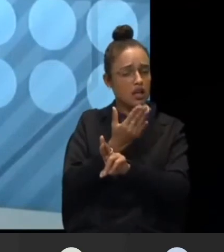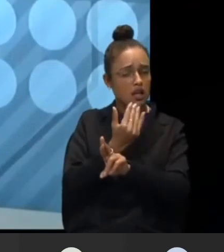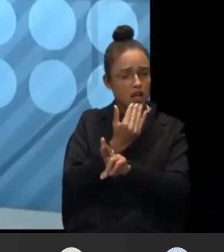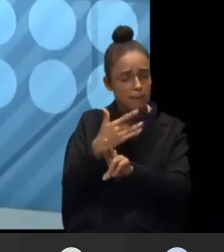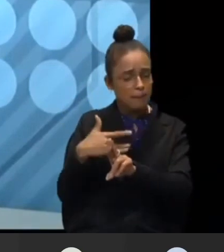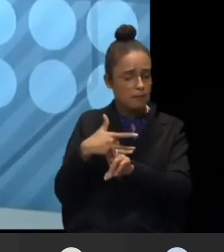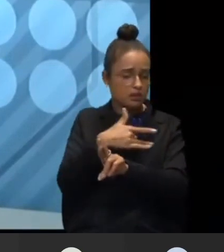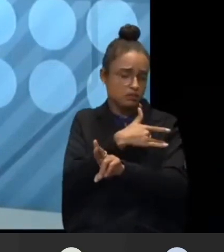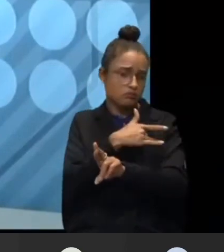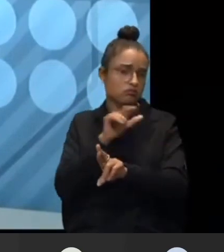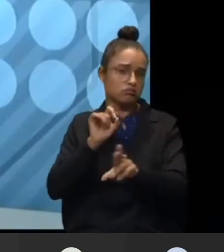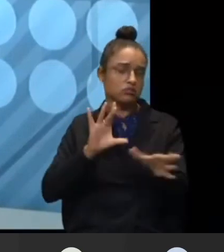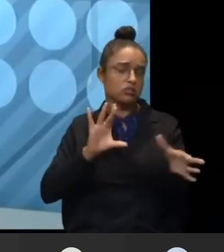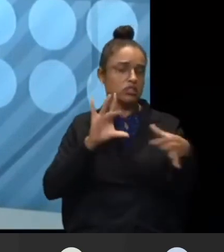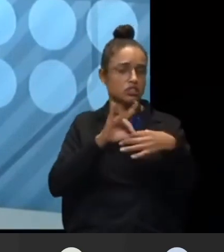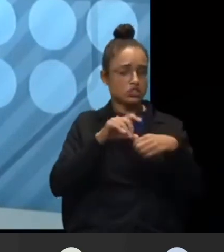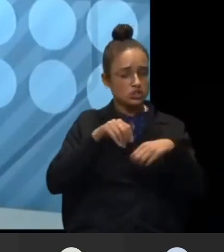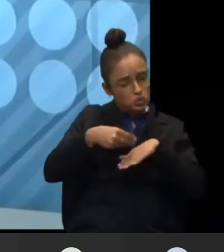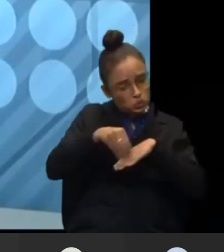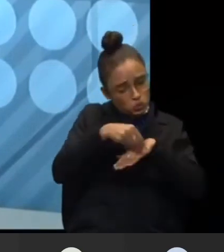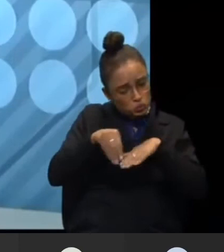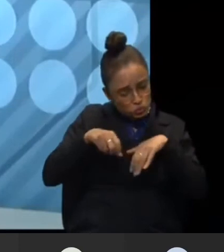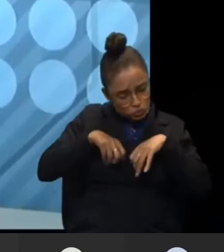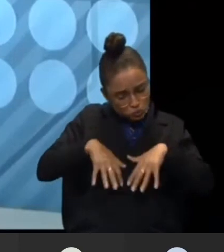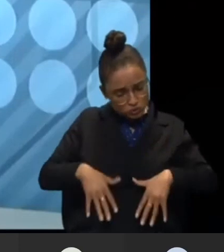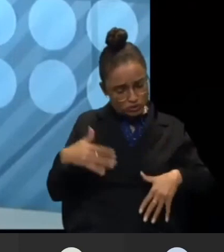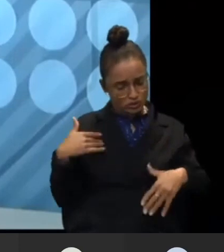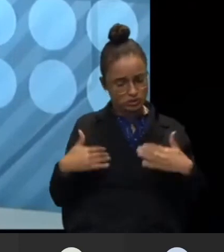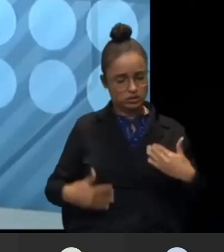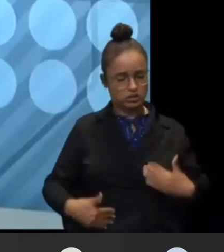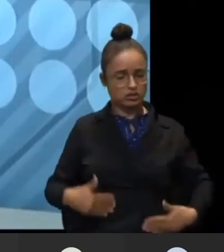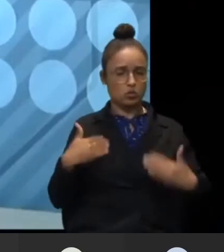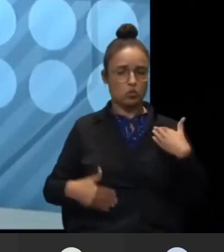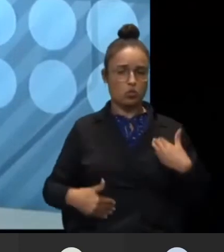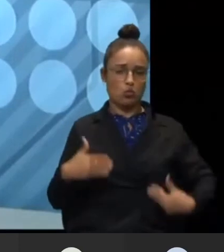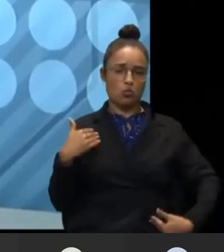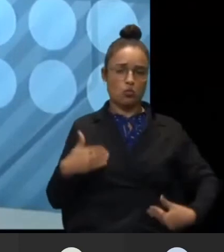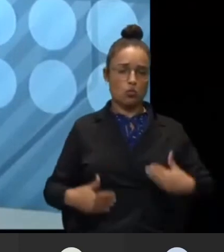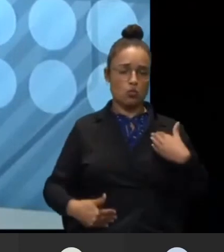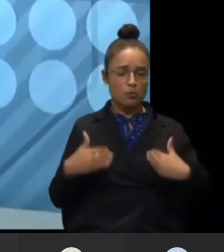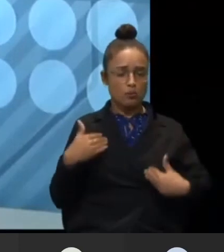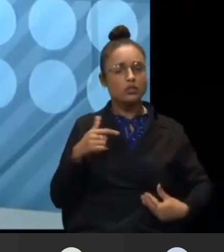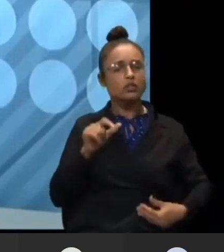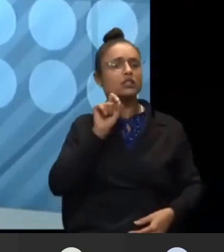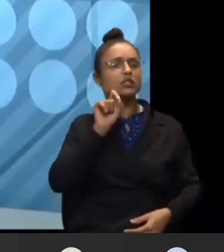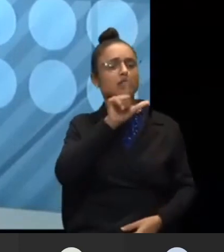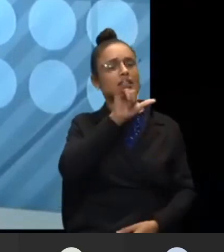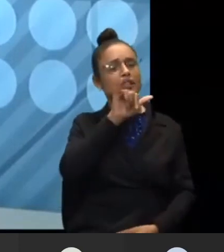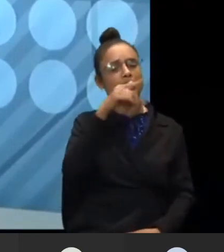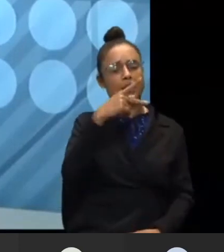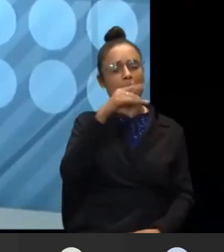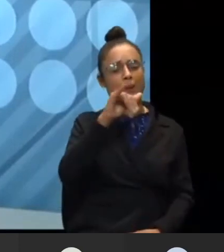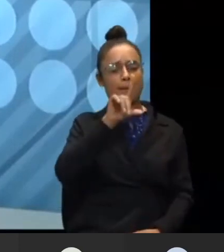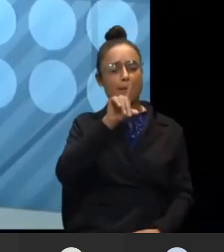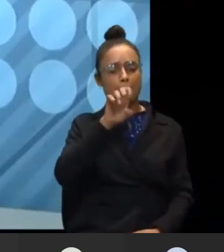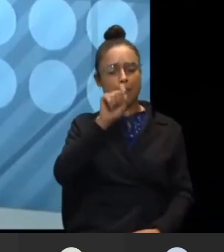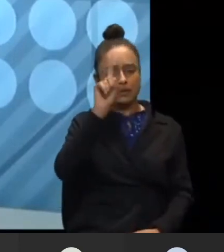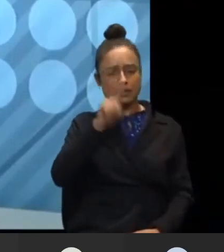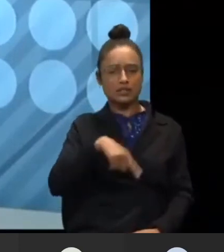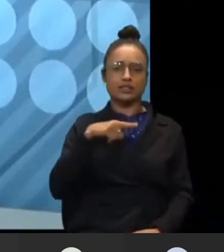a nossa nutrição, então é importante ter bem delineado. Vale lembrar que dentro desses compostos lipídios nós